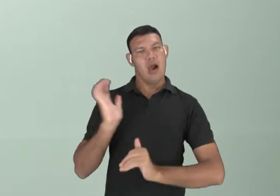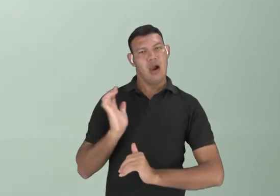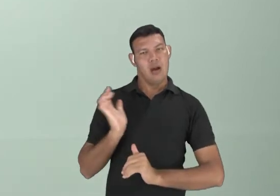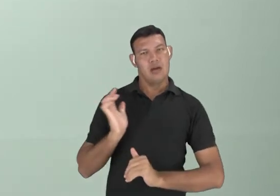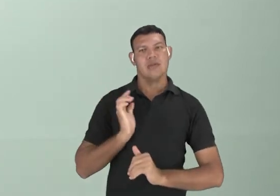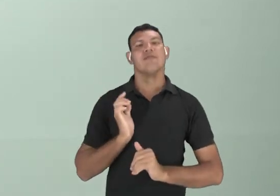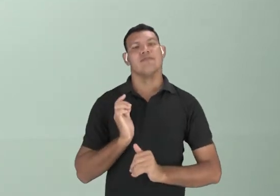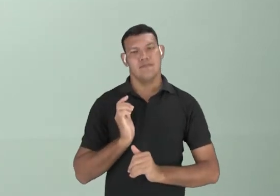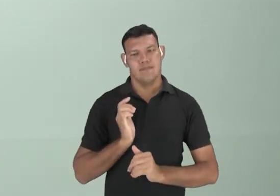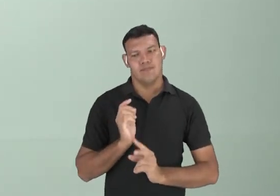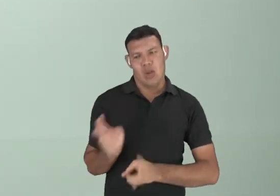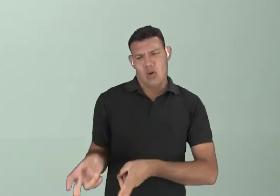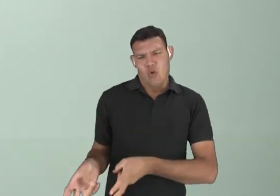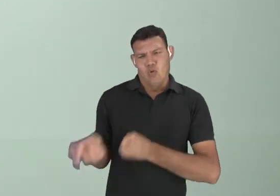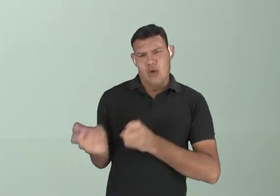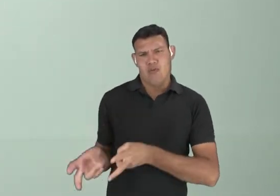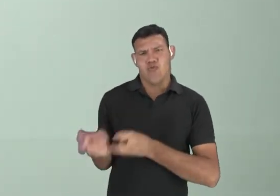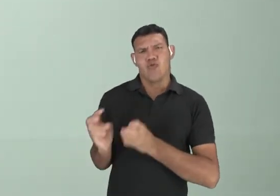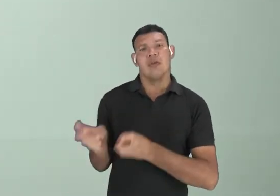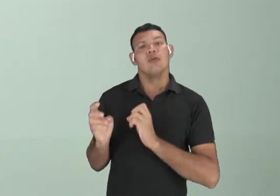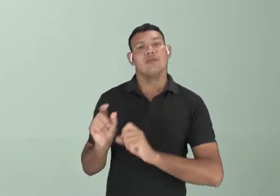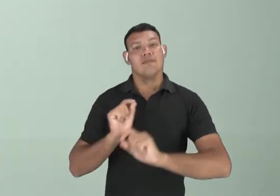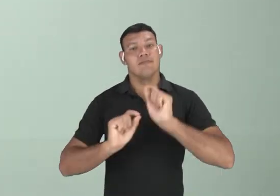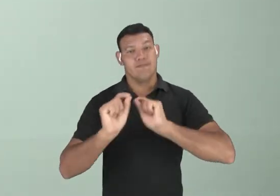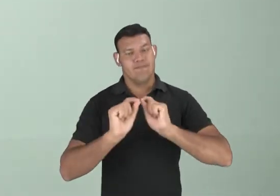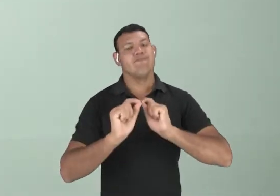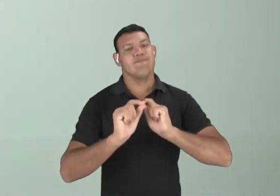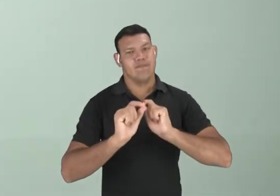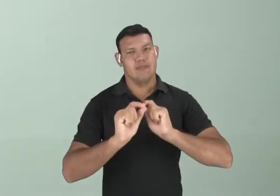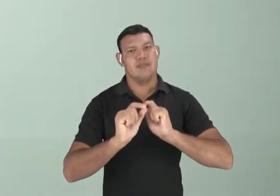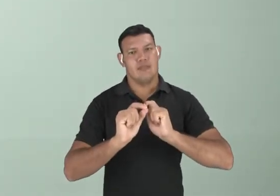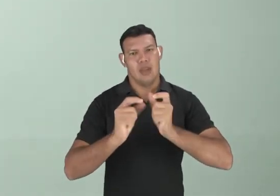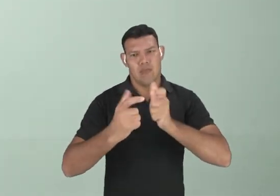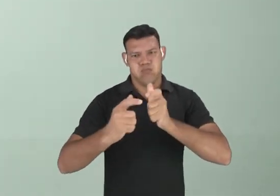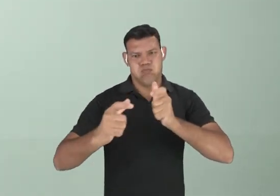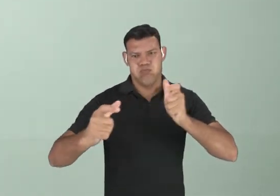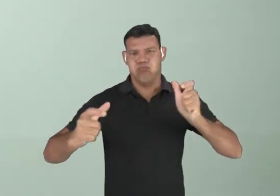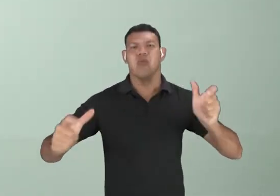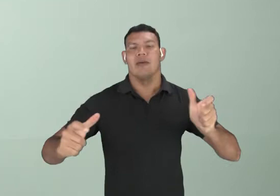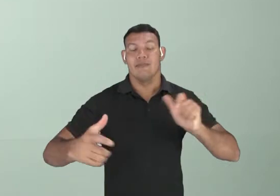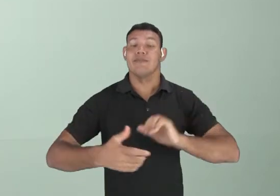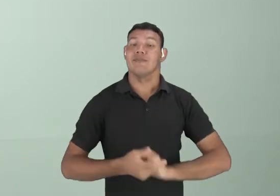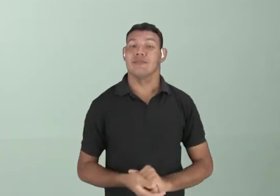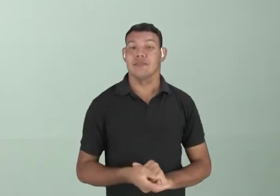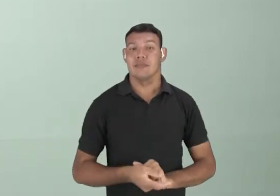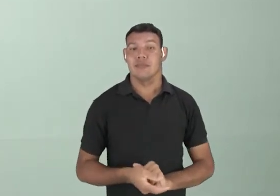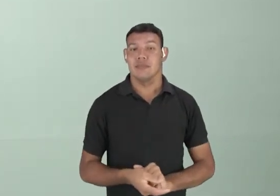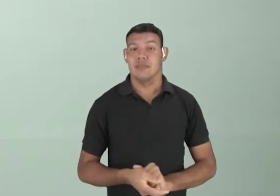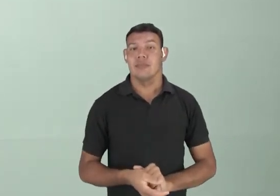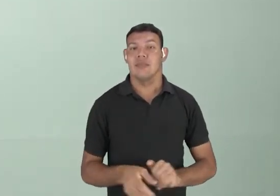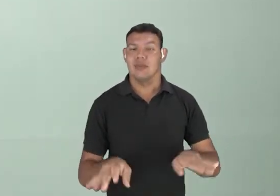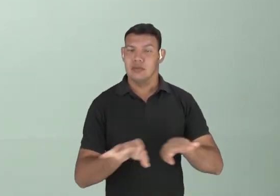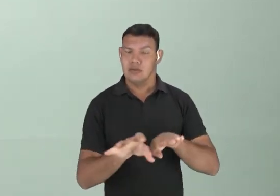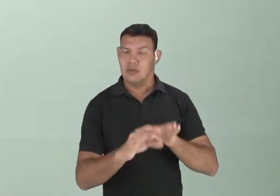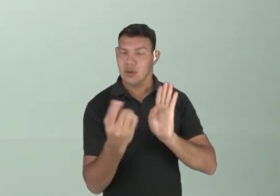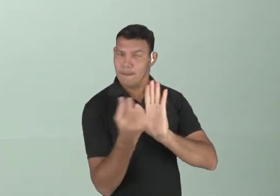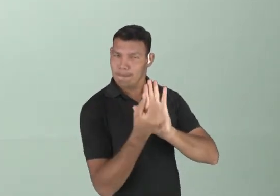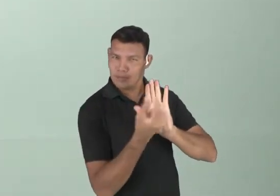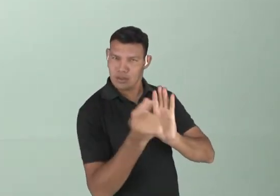pudessem fazer exploração em grande porte, ou seja, em grande escala. E também foi